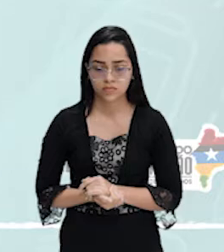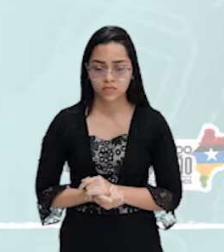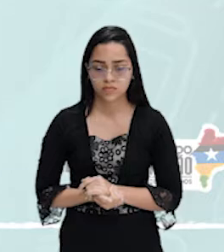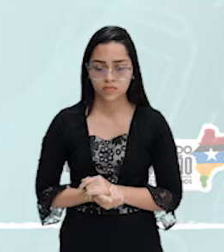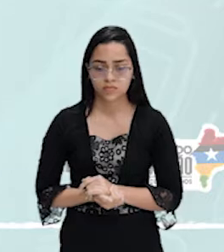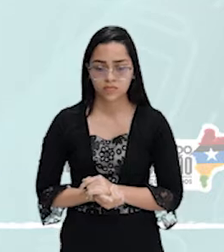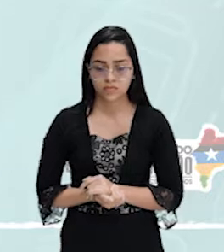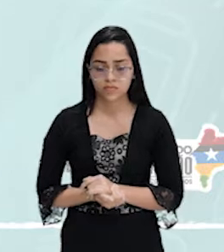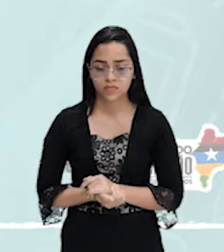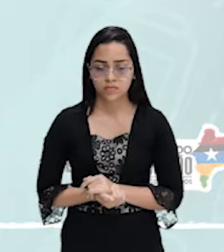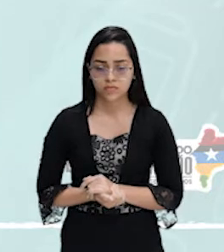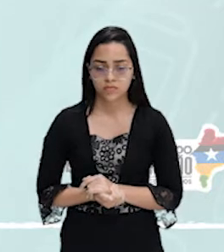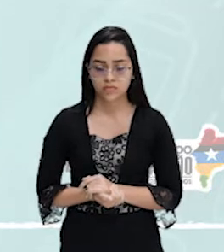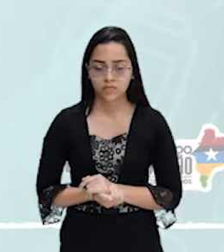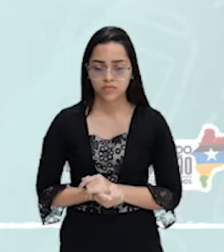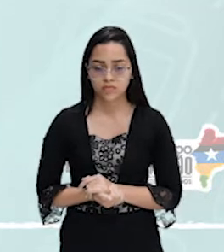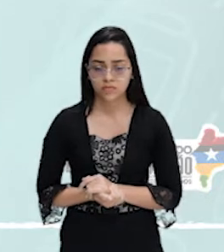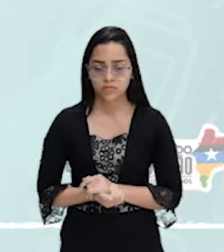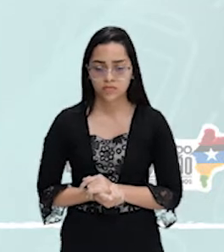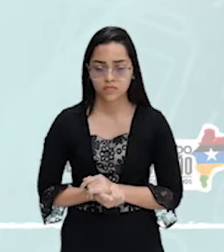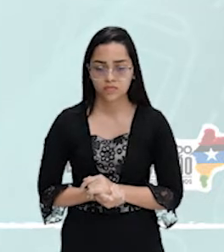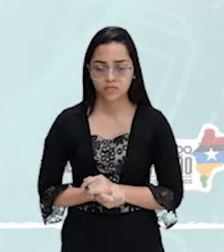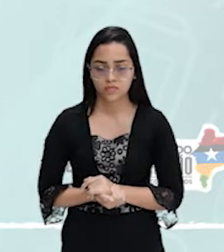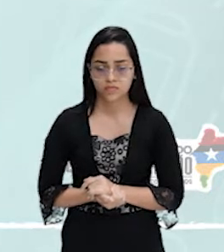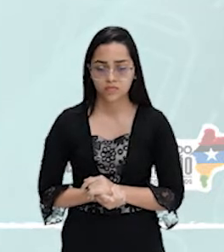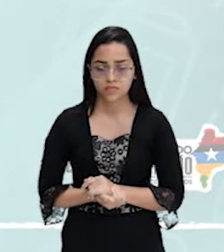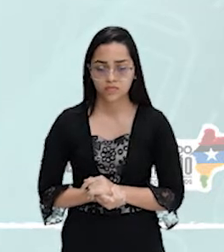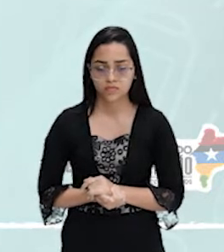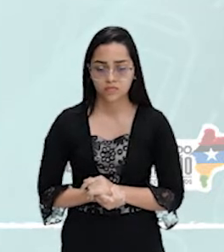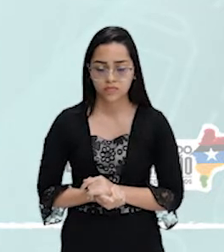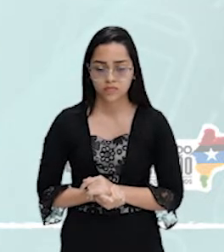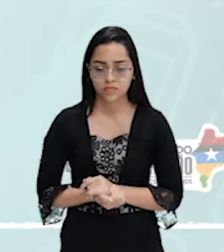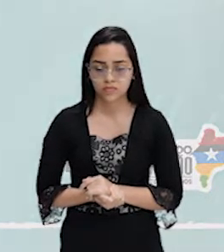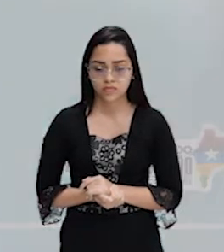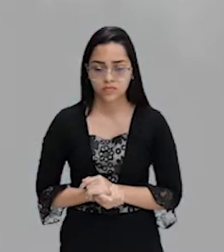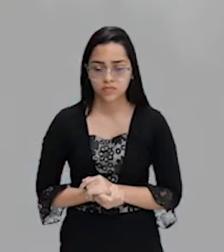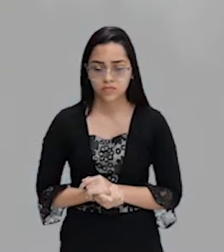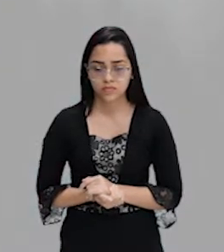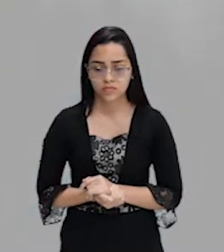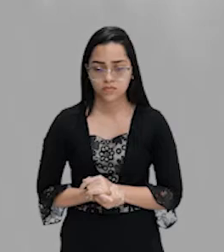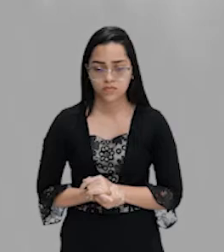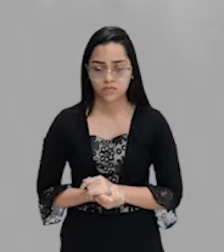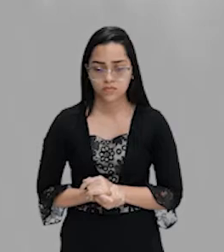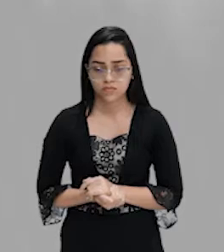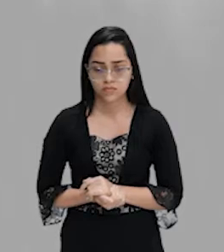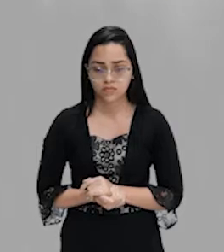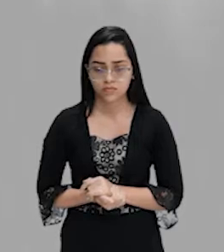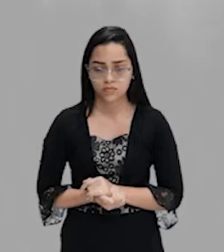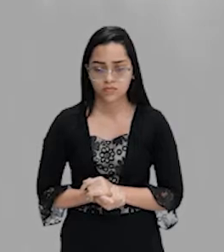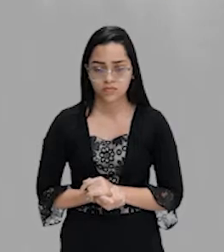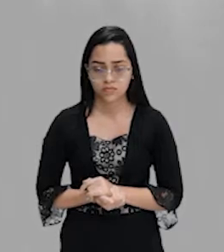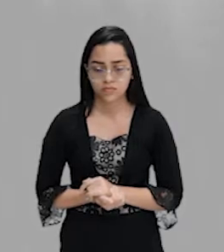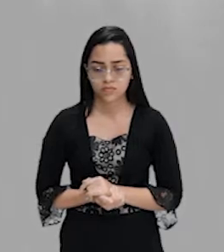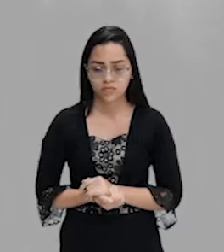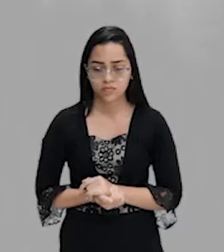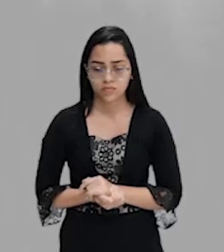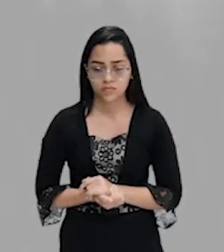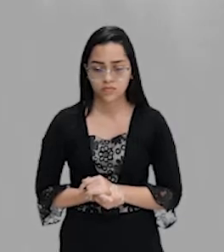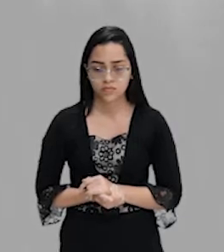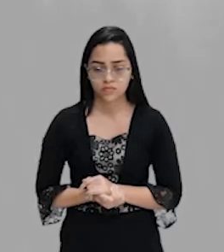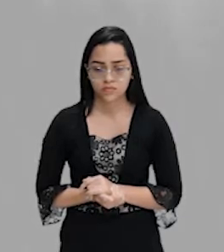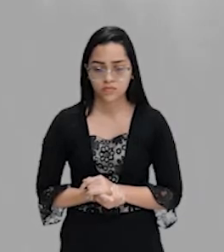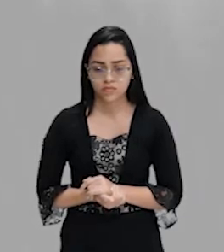Okay? As temperaturas da Lua ela pode atingir 100 graus durante o dia